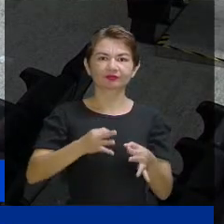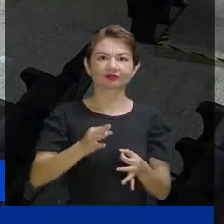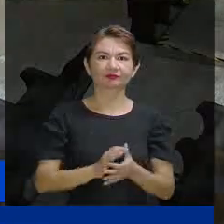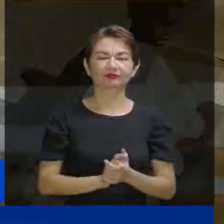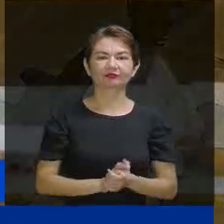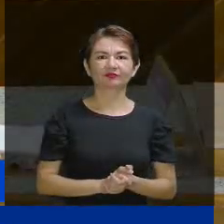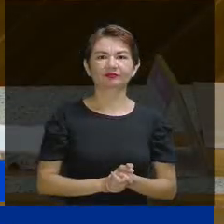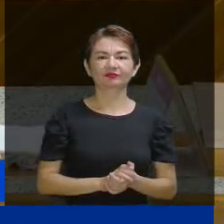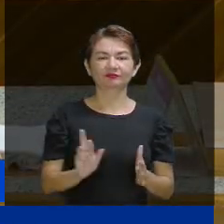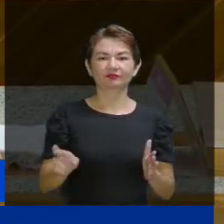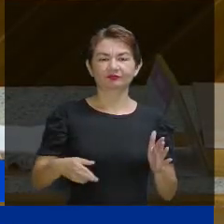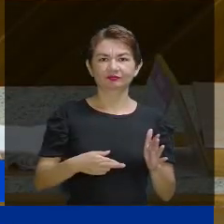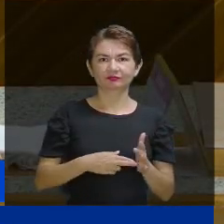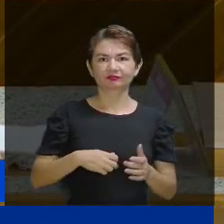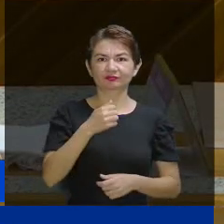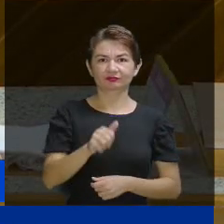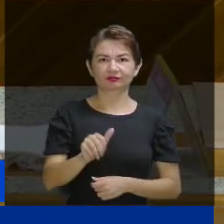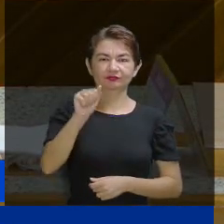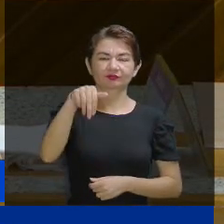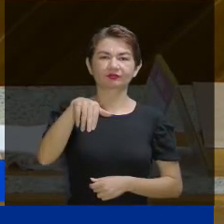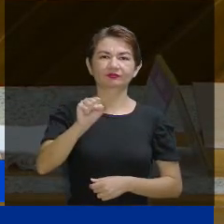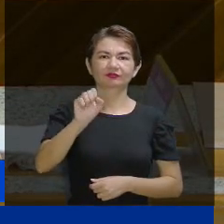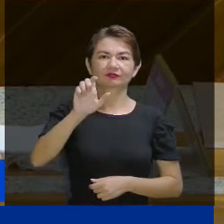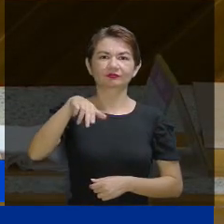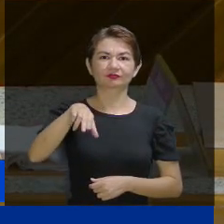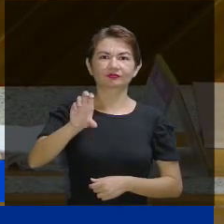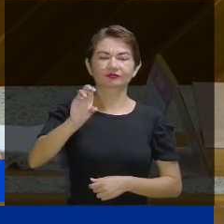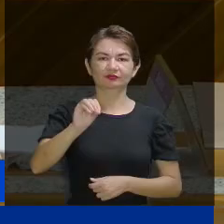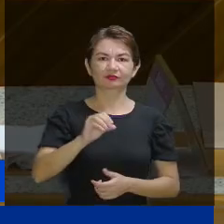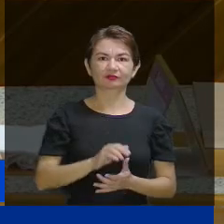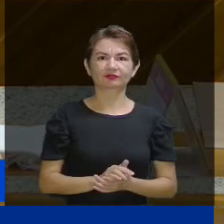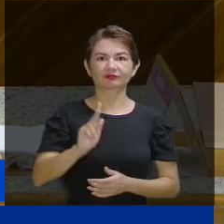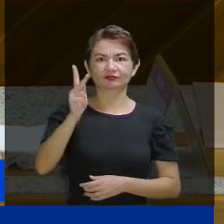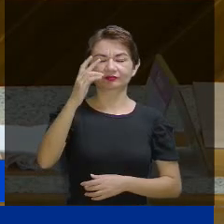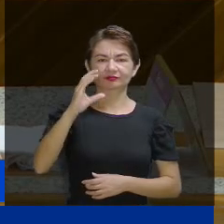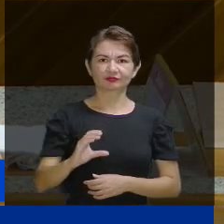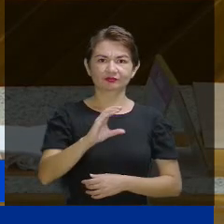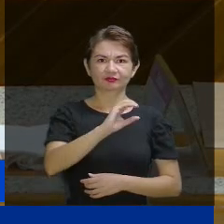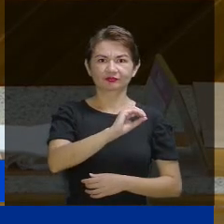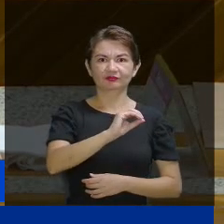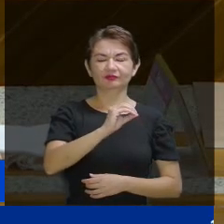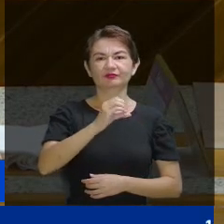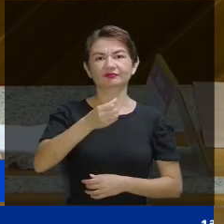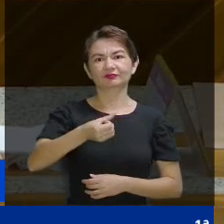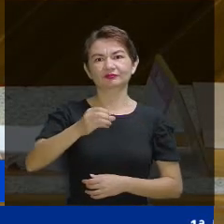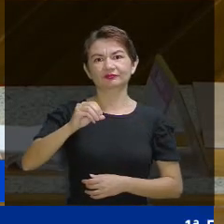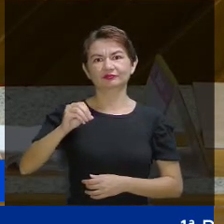de relatoria do juiz Anselmo Gonçalves, o habeas corpus número